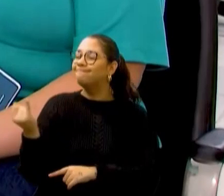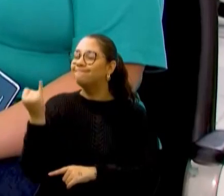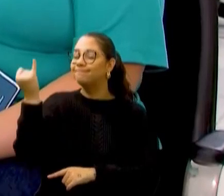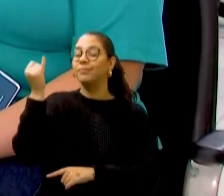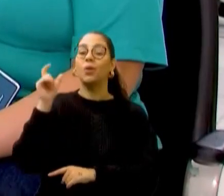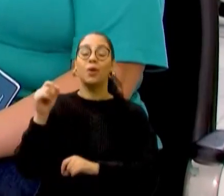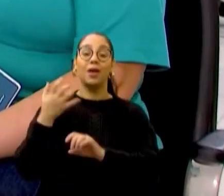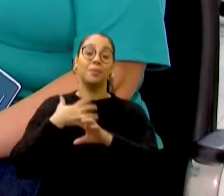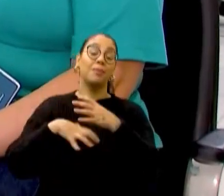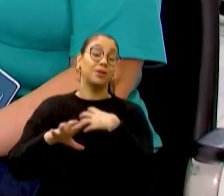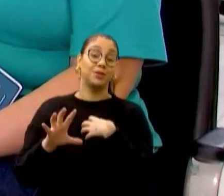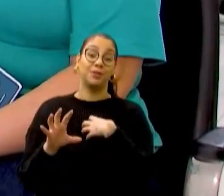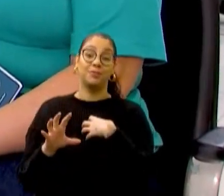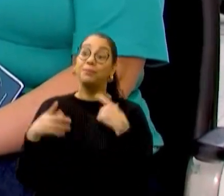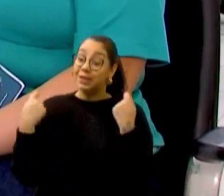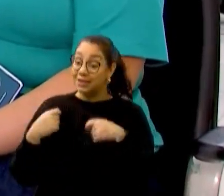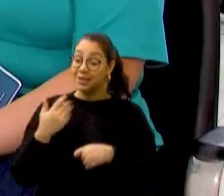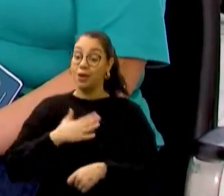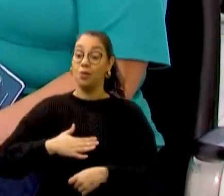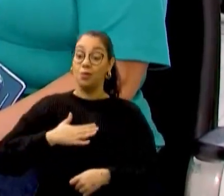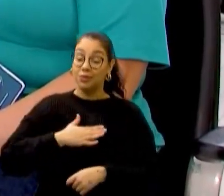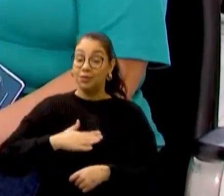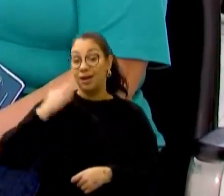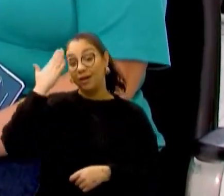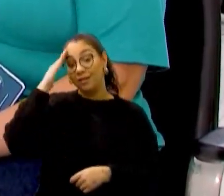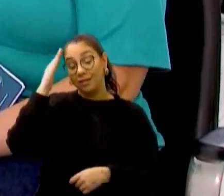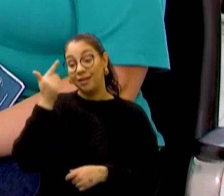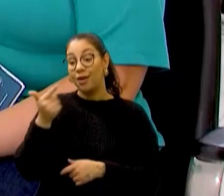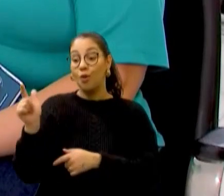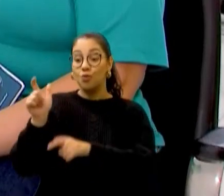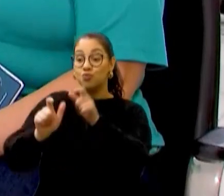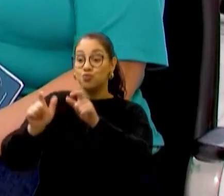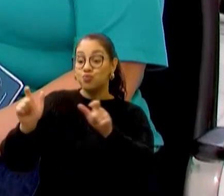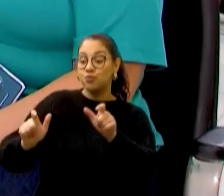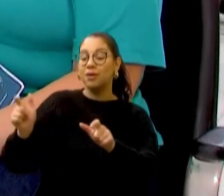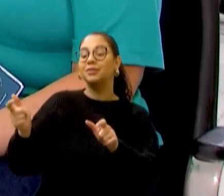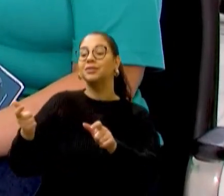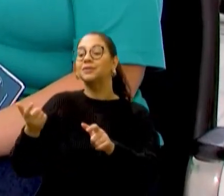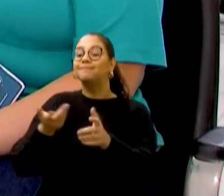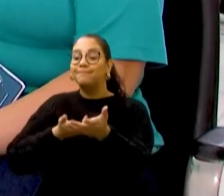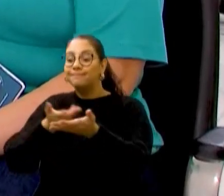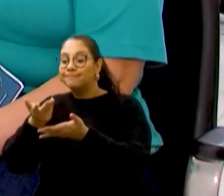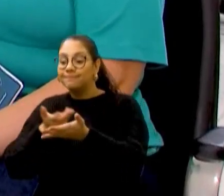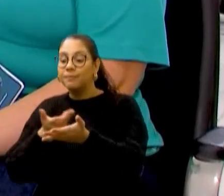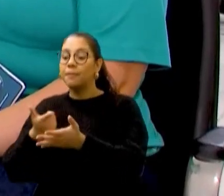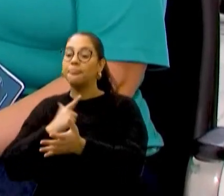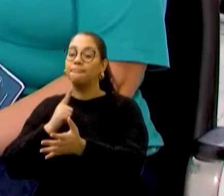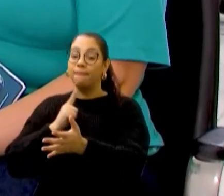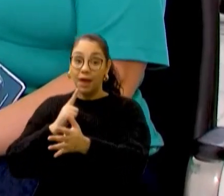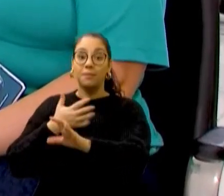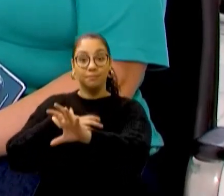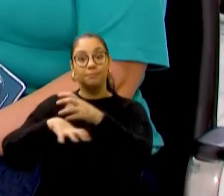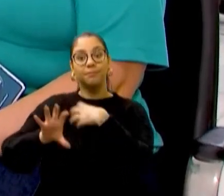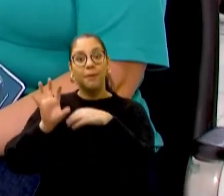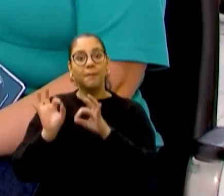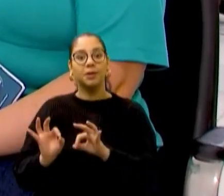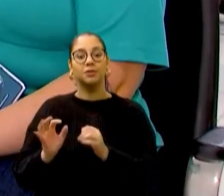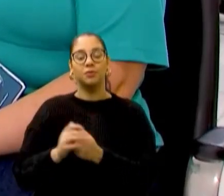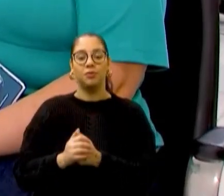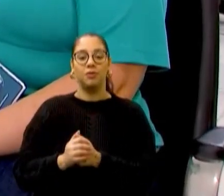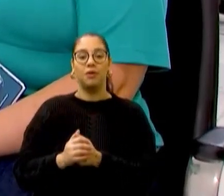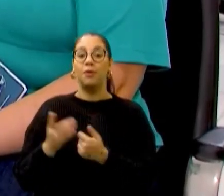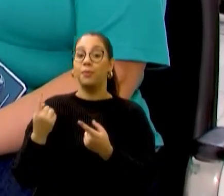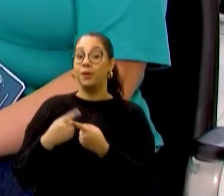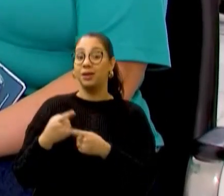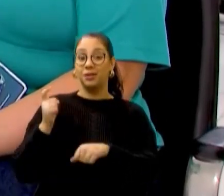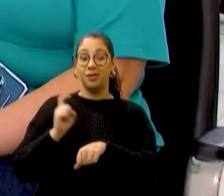o fundamental empatia isso que eu comentei com você tem que gostar tem que entender o próximo tem que saber ouvir e se colocar no lugar do outro mesmo